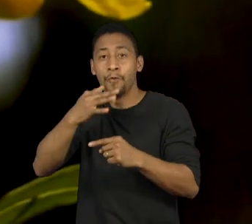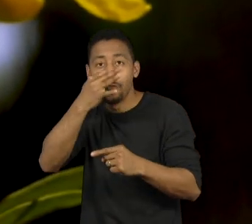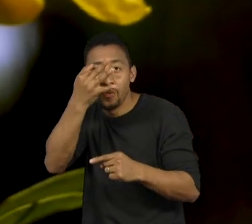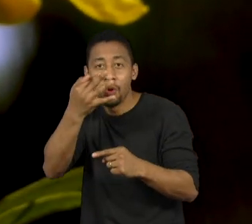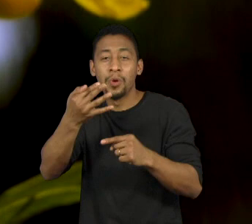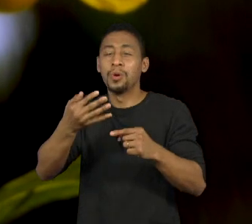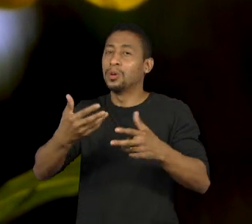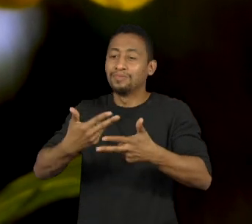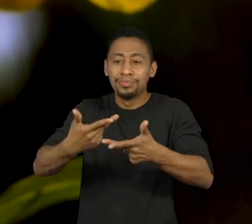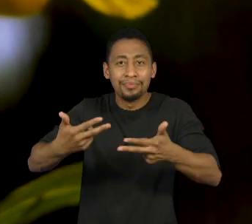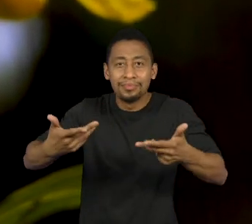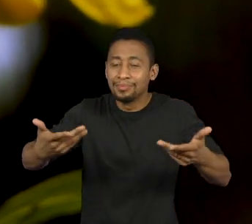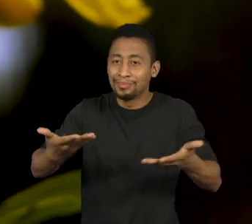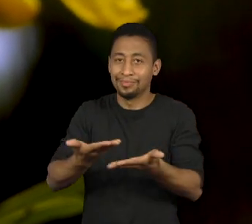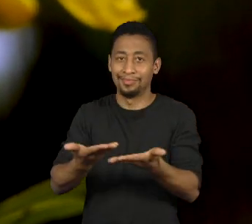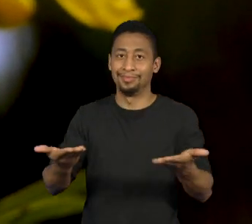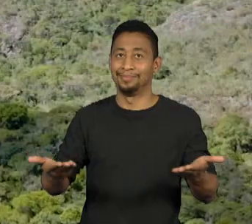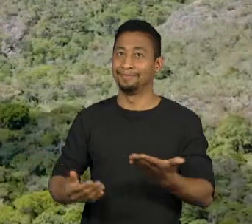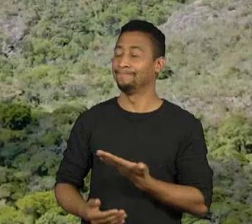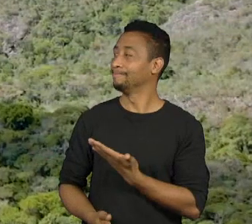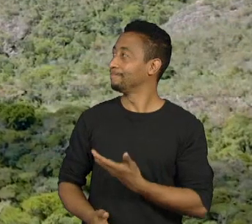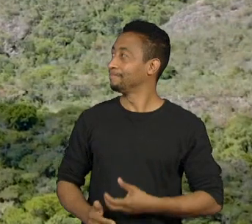de espécies vegetais.